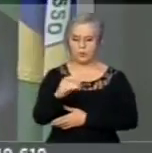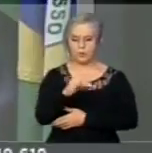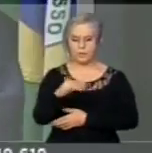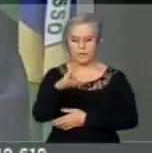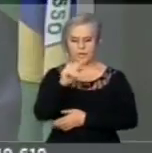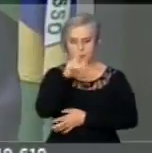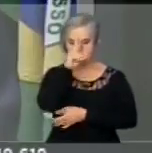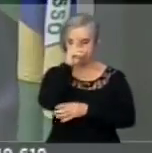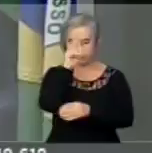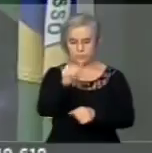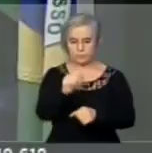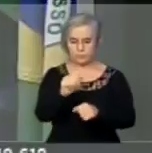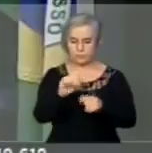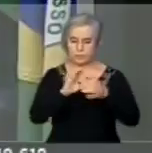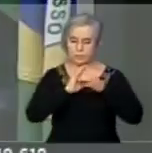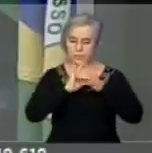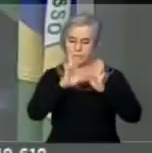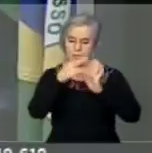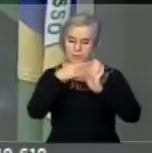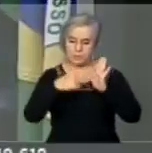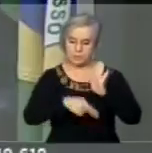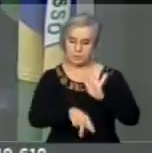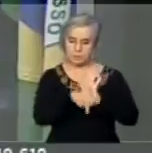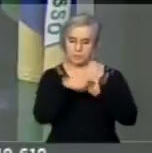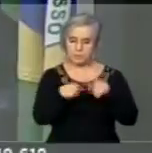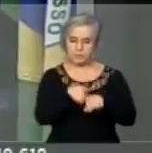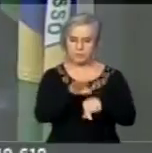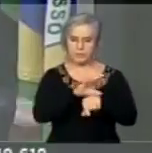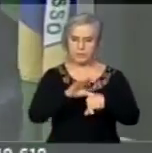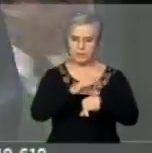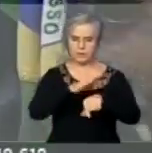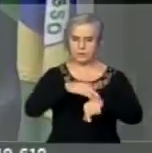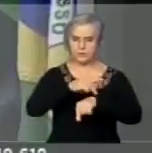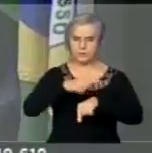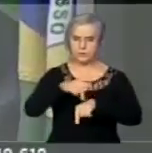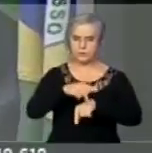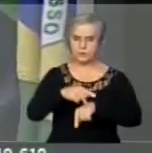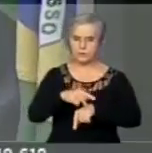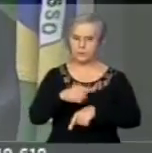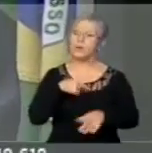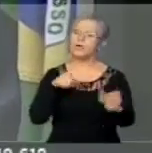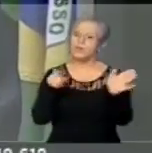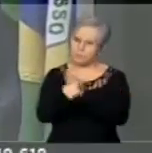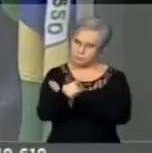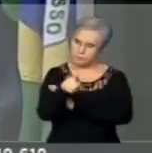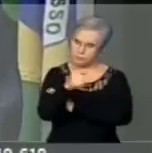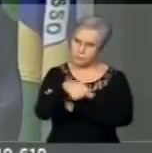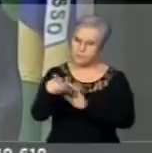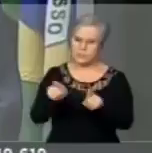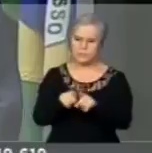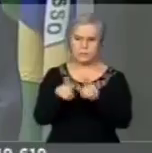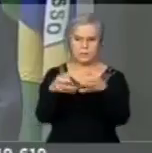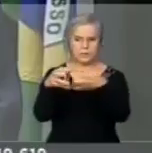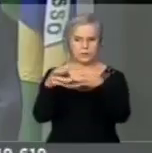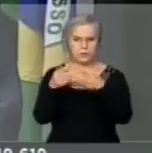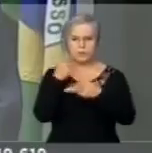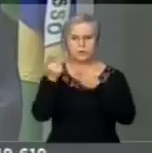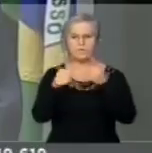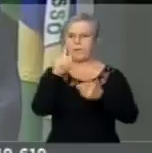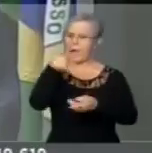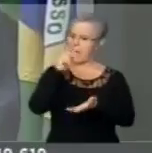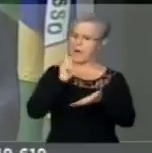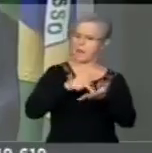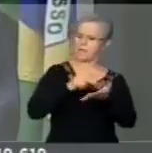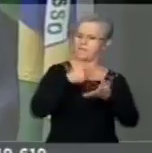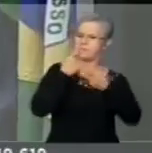à Constituição desse país. Faço também o questionamento àqueles que se dizem donos da verdade,